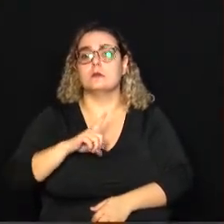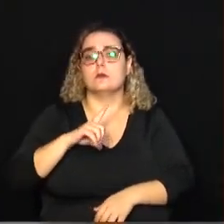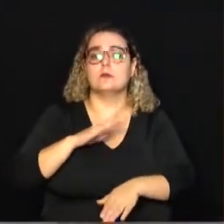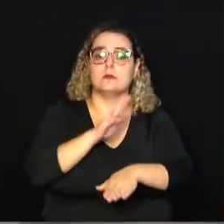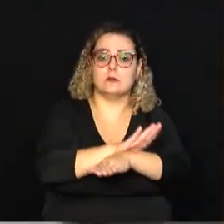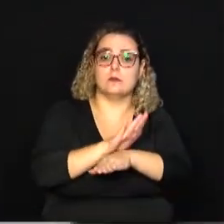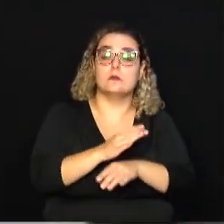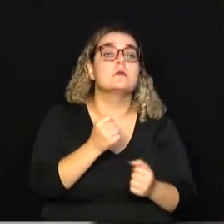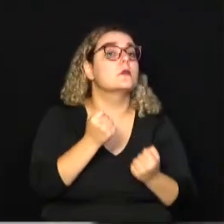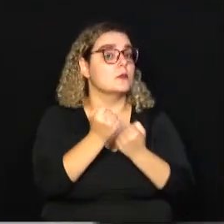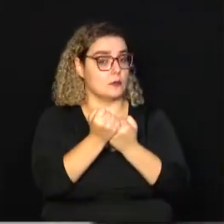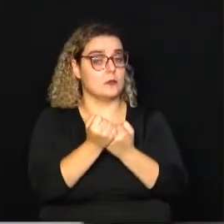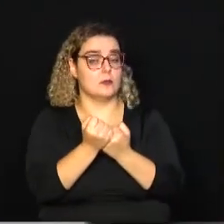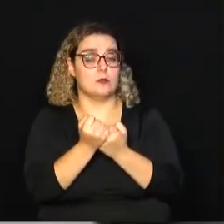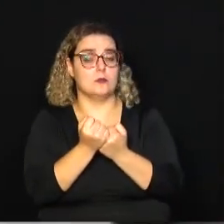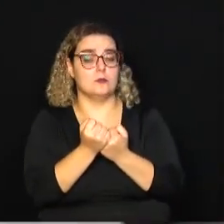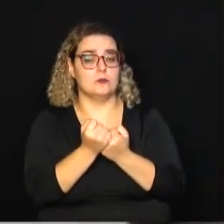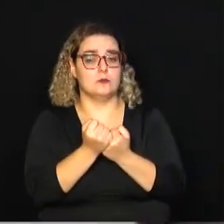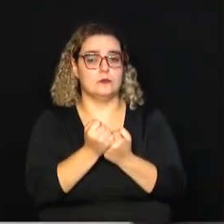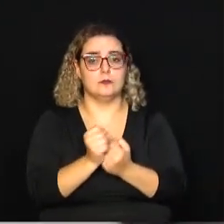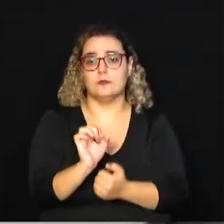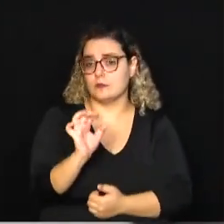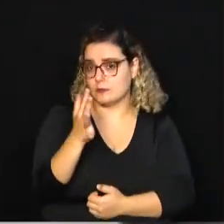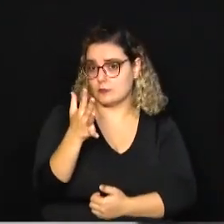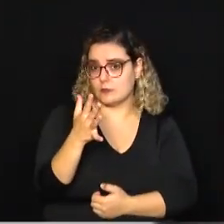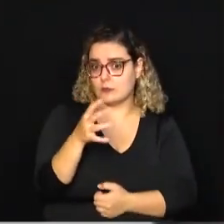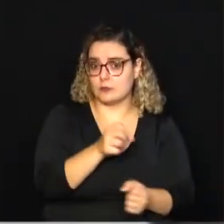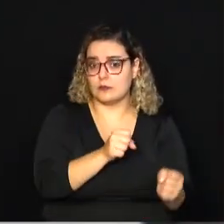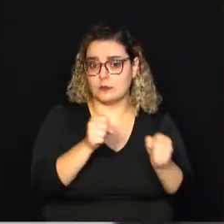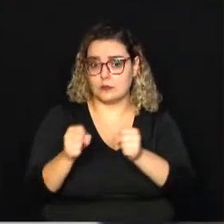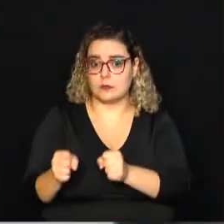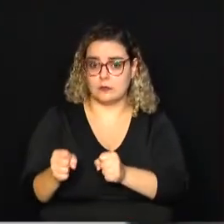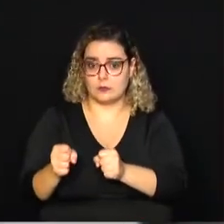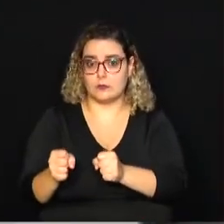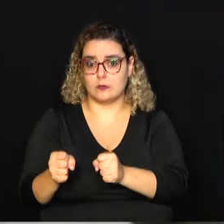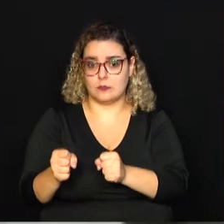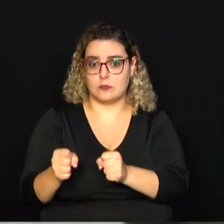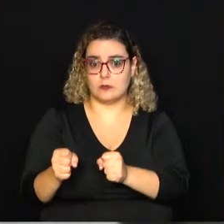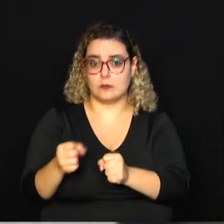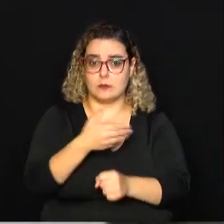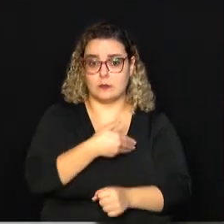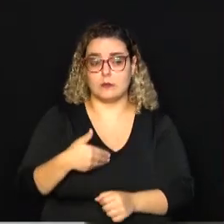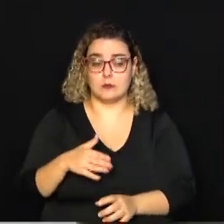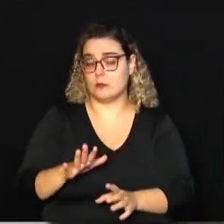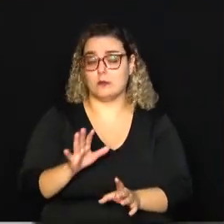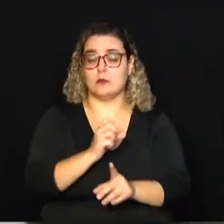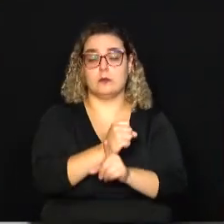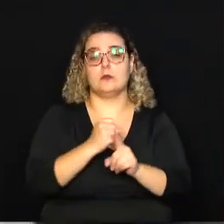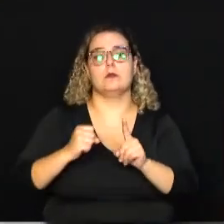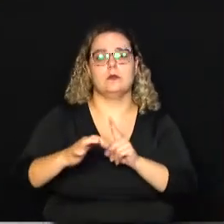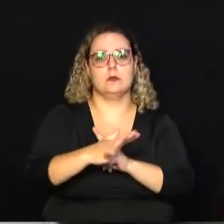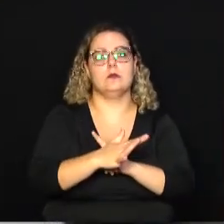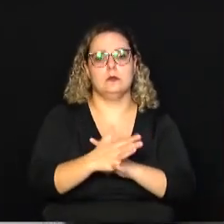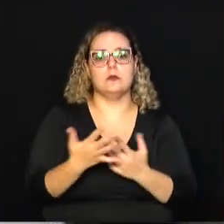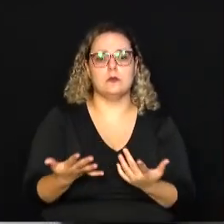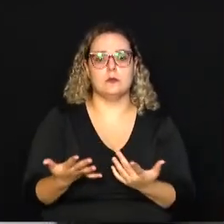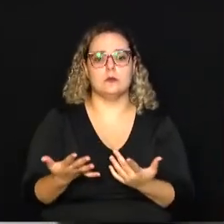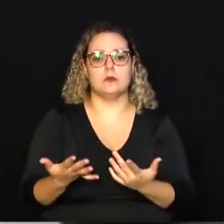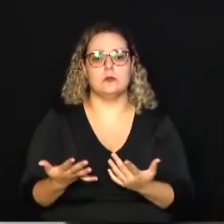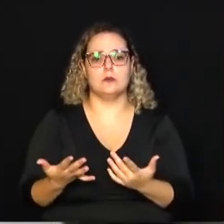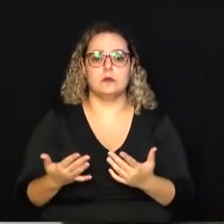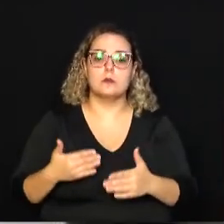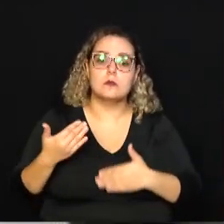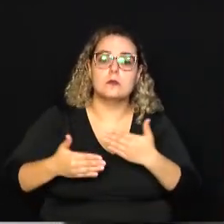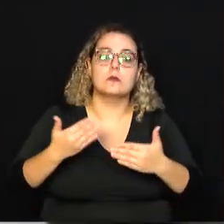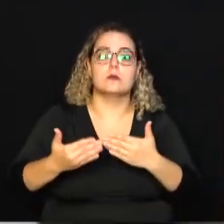podem ser substancialmente realizadas pelo poder público, né, pela sociedade civil. Né? Elas passam, provavelmente, mais do que tudo, pelas ações de